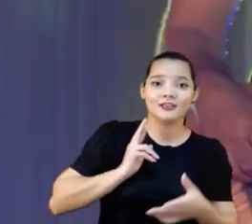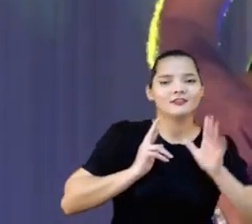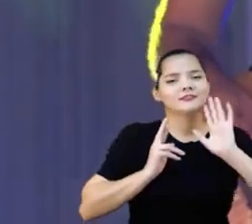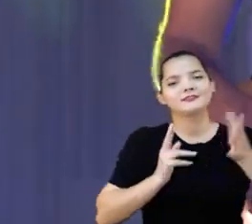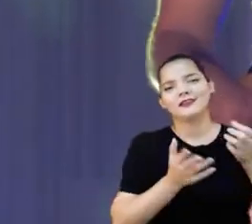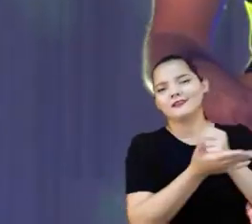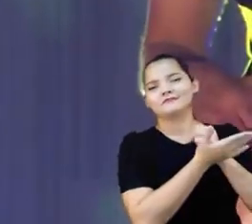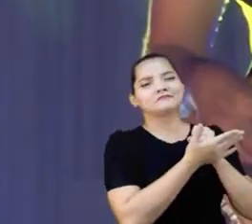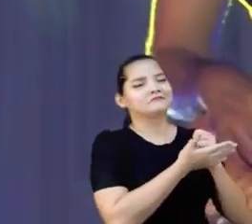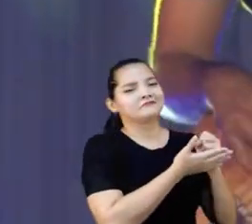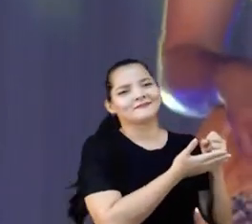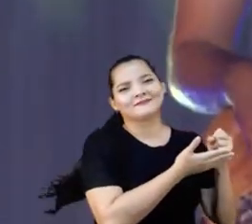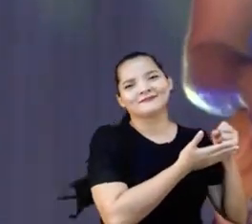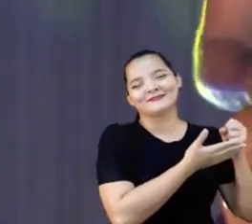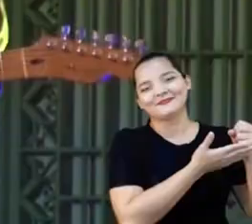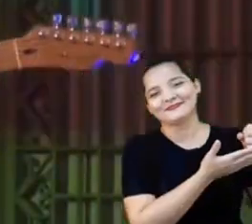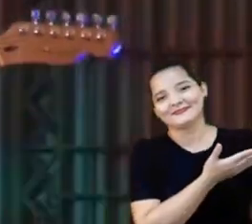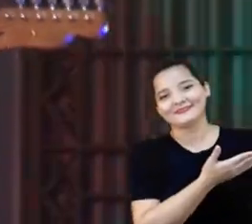já ficou pra